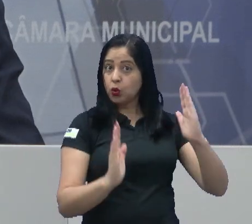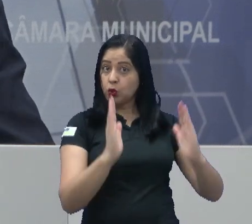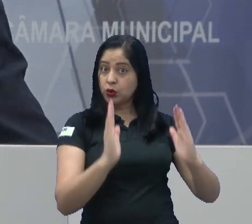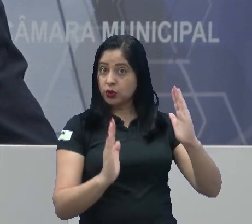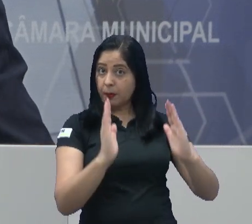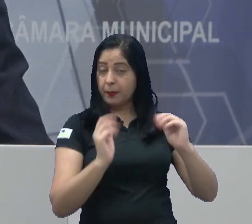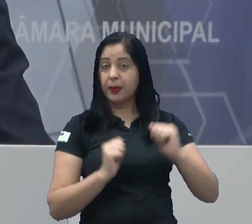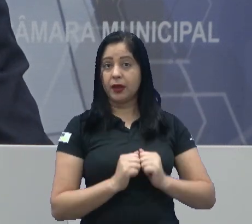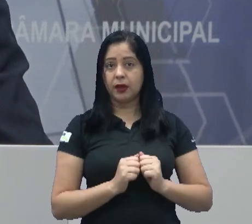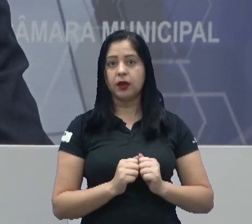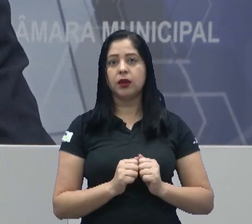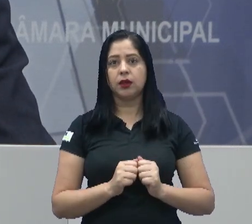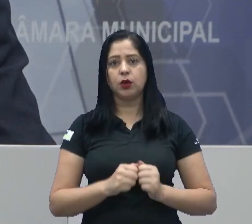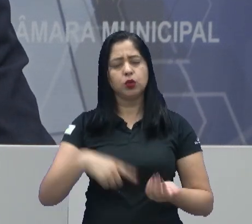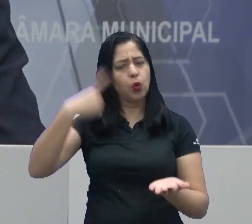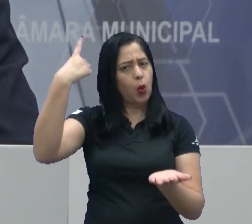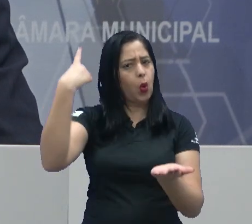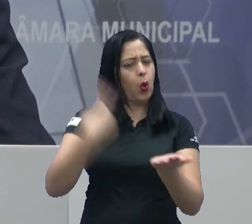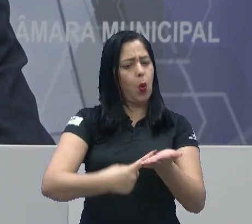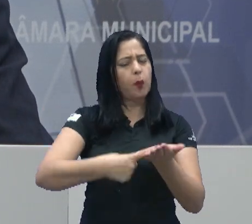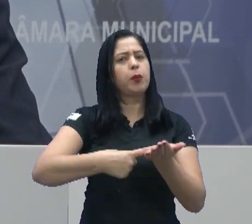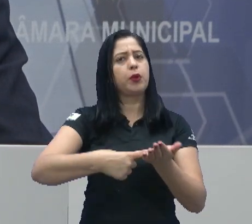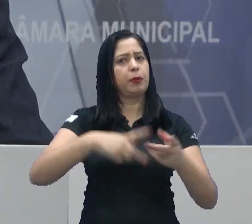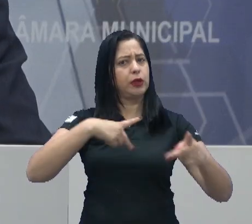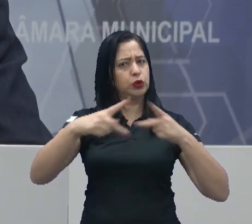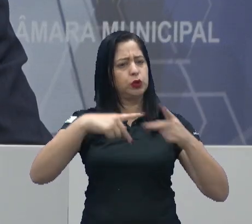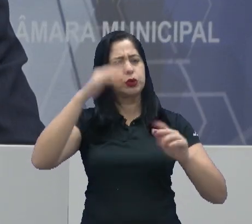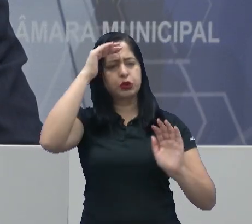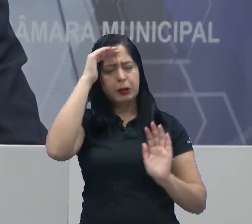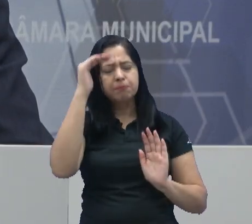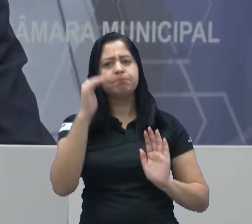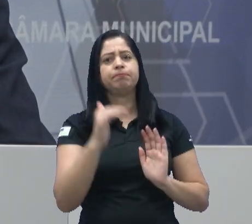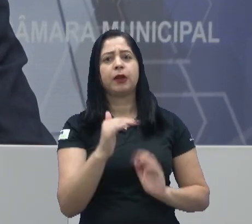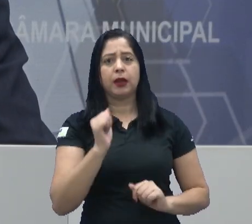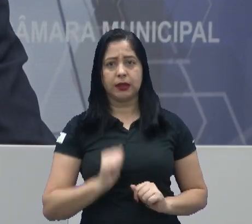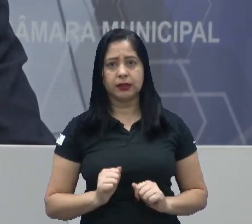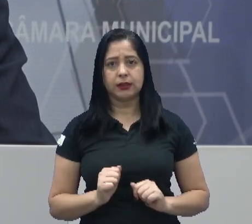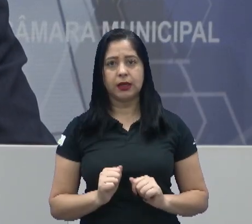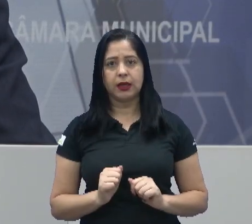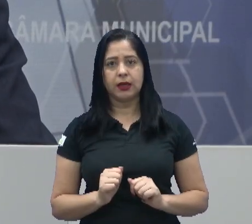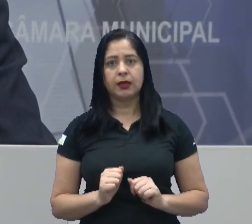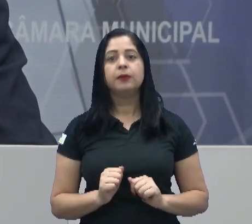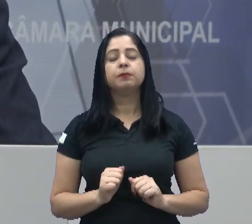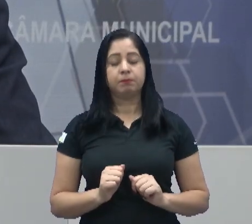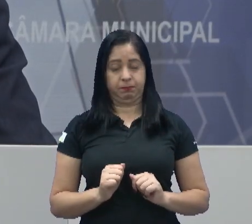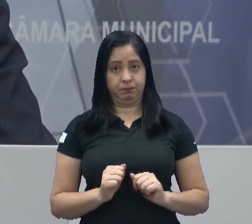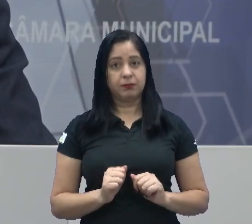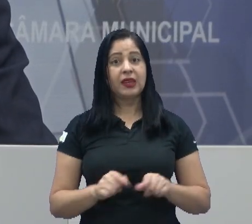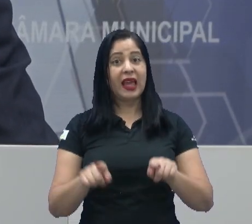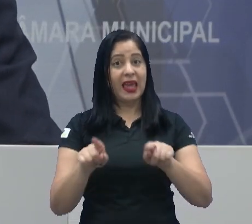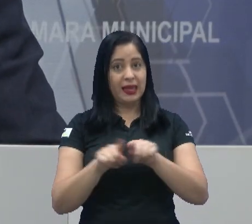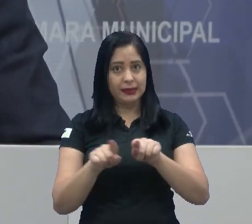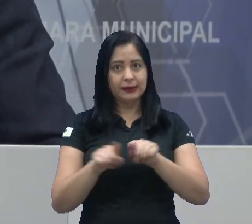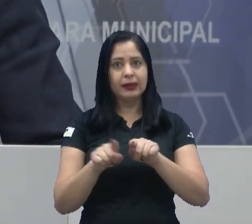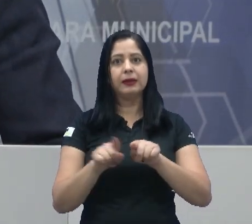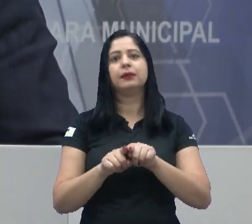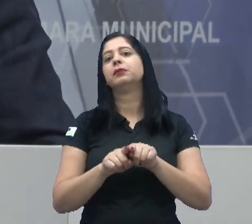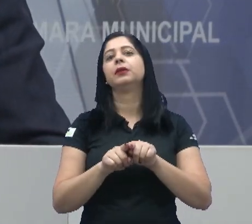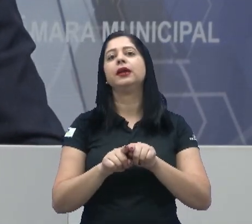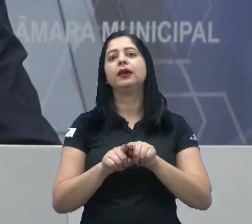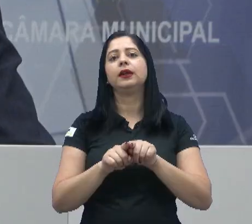honrando o compromisso do povo joseense e, obviamente, com os princípios que regem a nossa pátria e a nossa